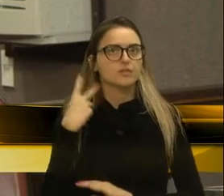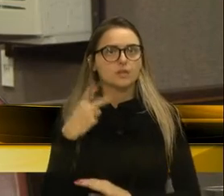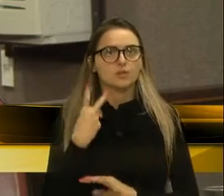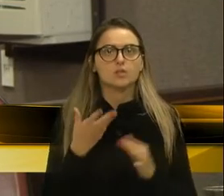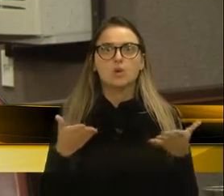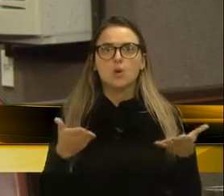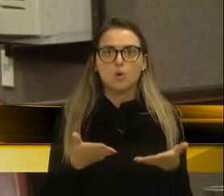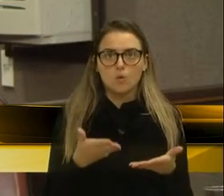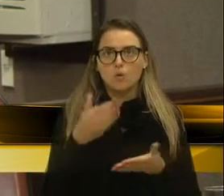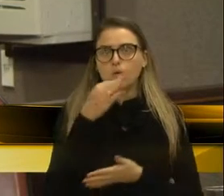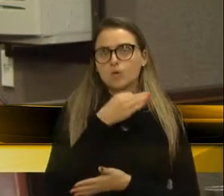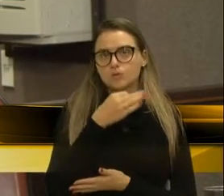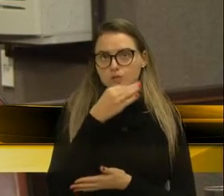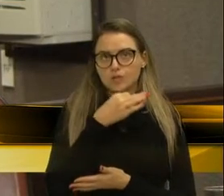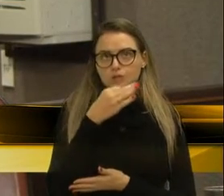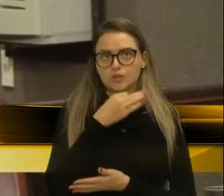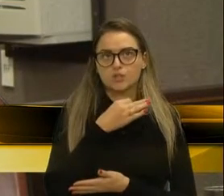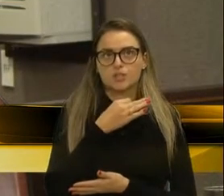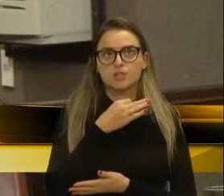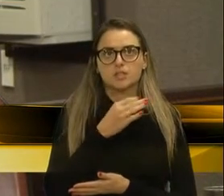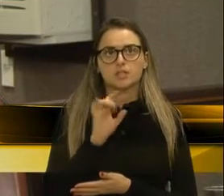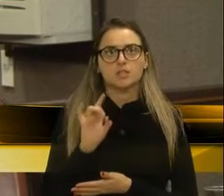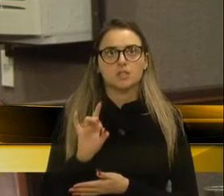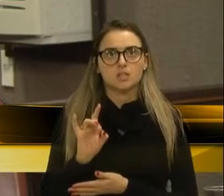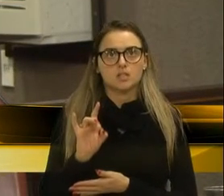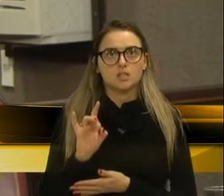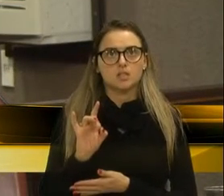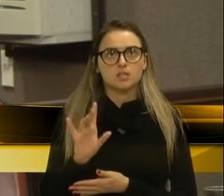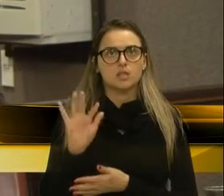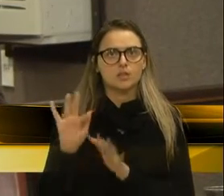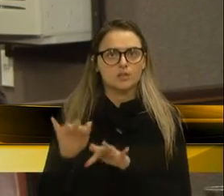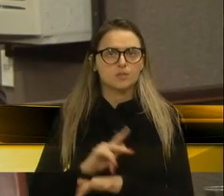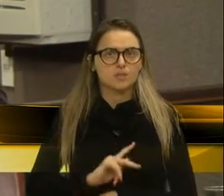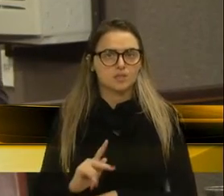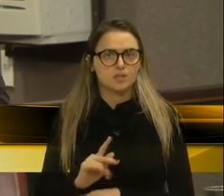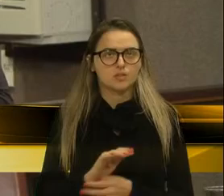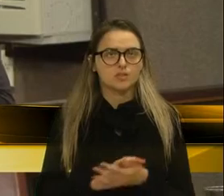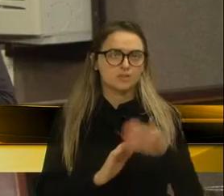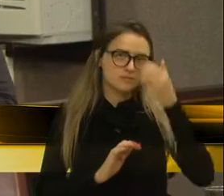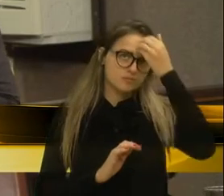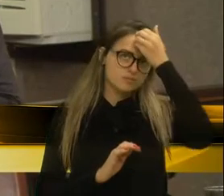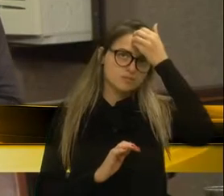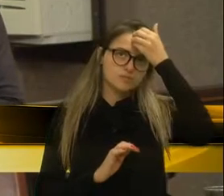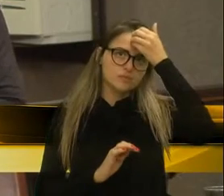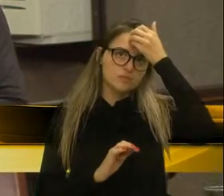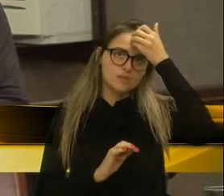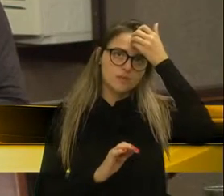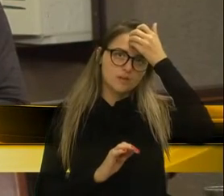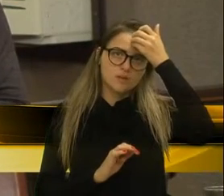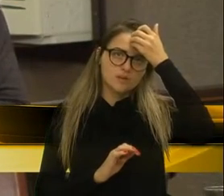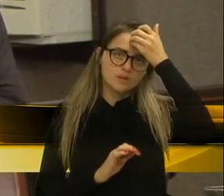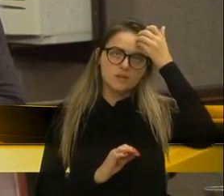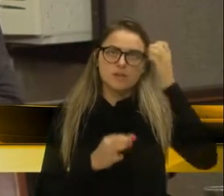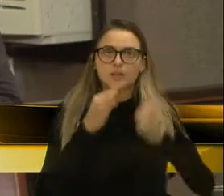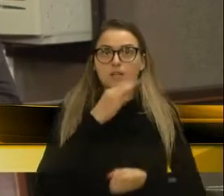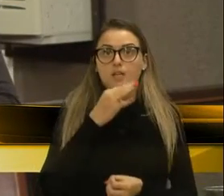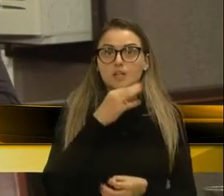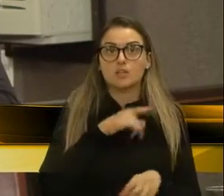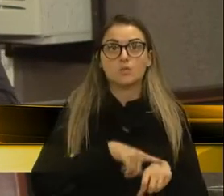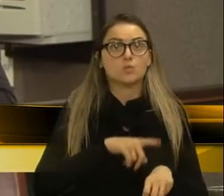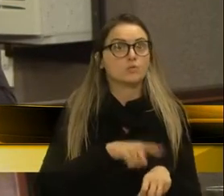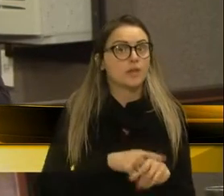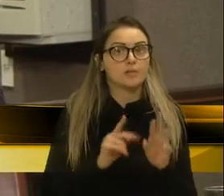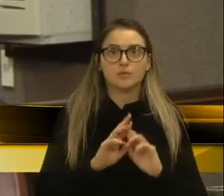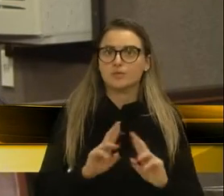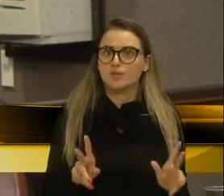hoje, em Caxias do Sul, para concluir, presidente, Nós estamos vivendo um tempo